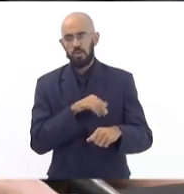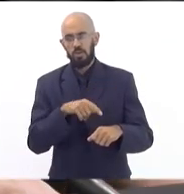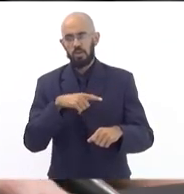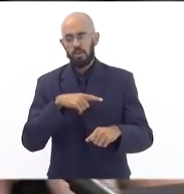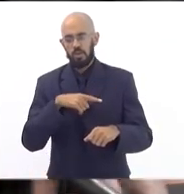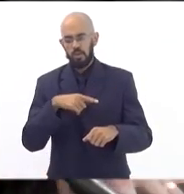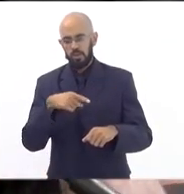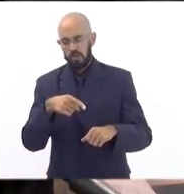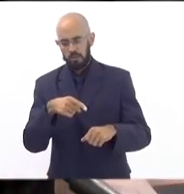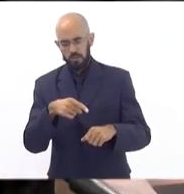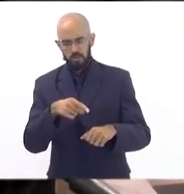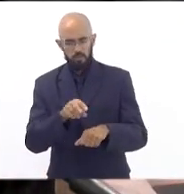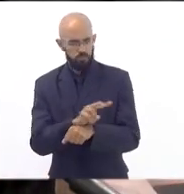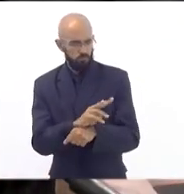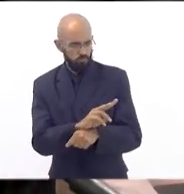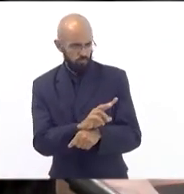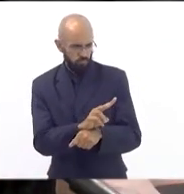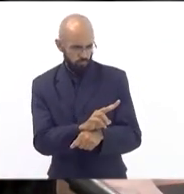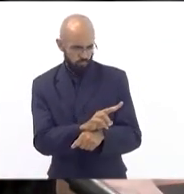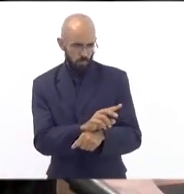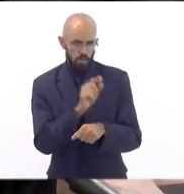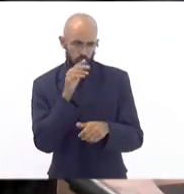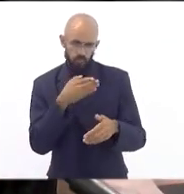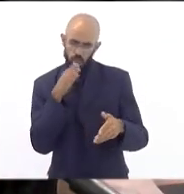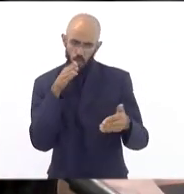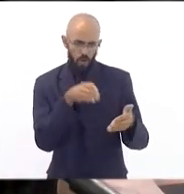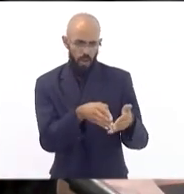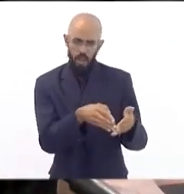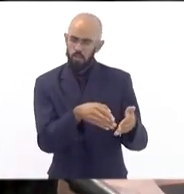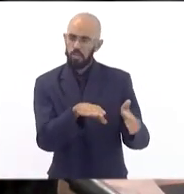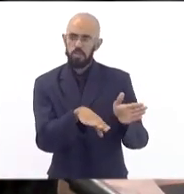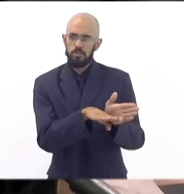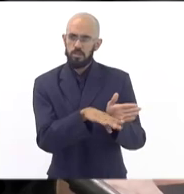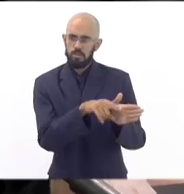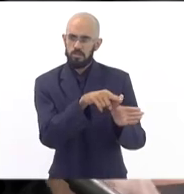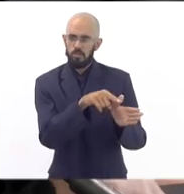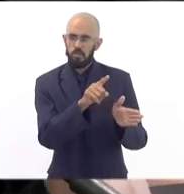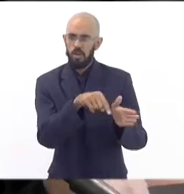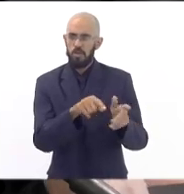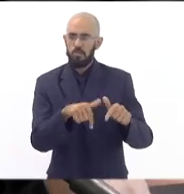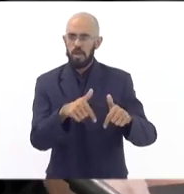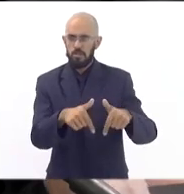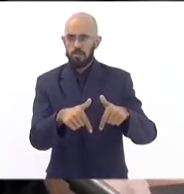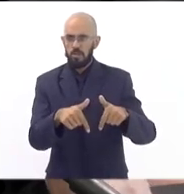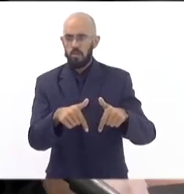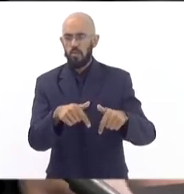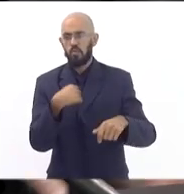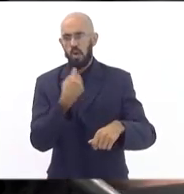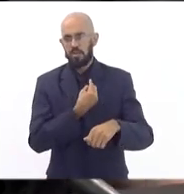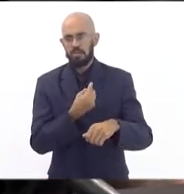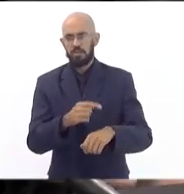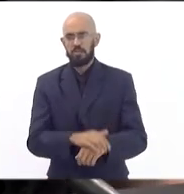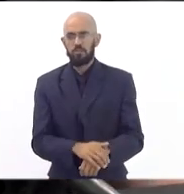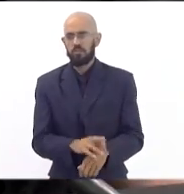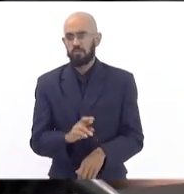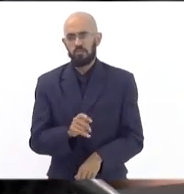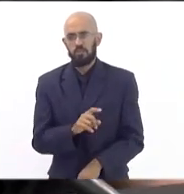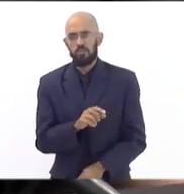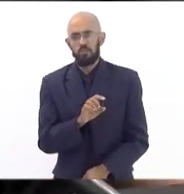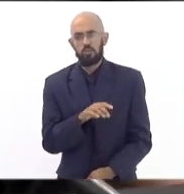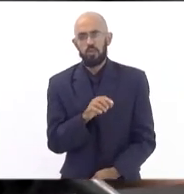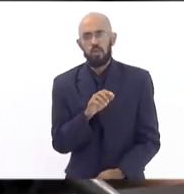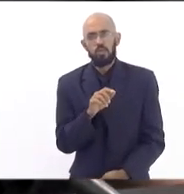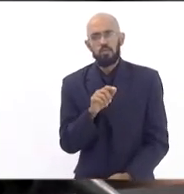estações que fazem o policiamento voltado para as estações Isso é uma ação de comando Nossa então não é só o